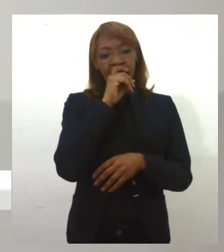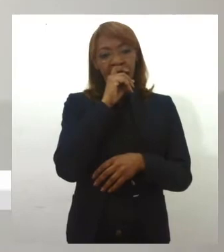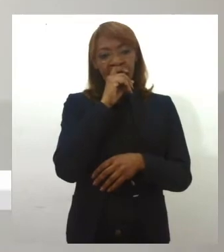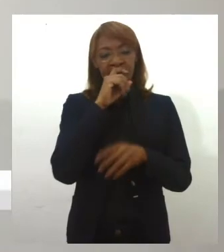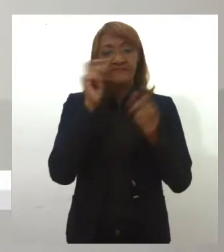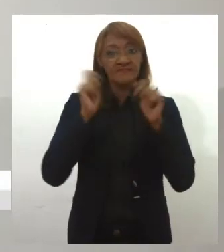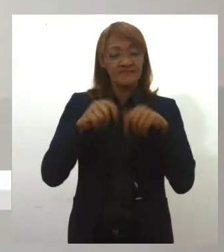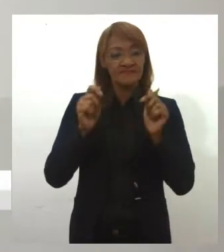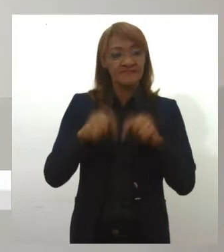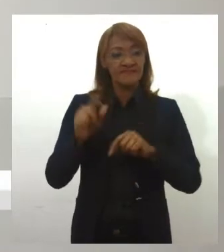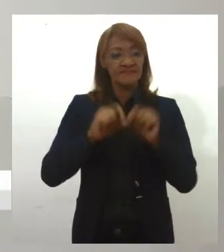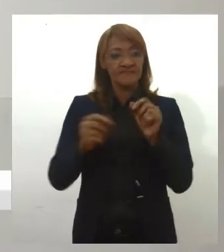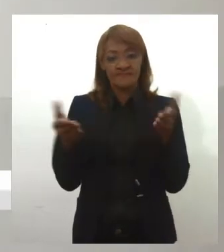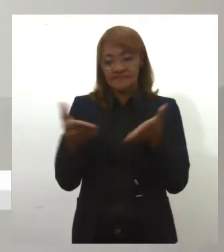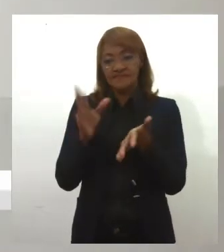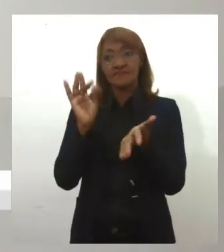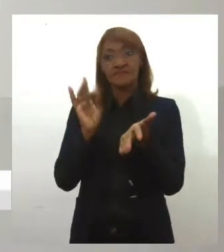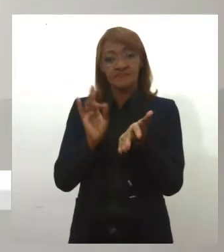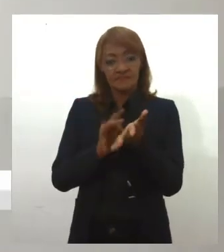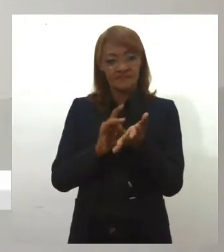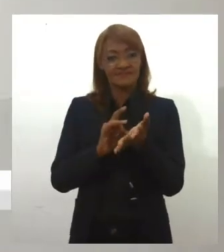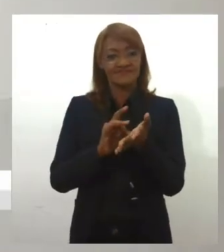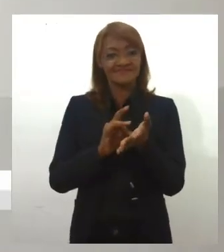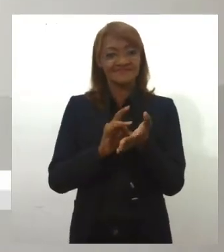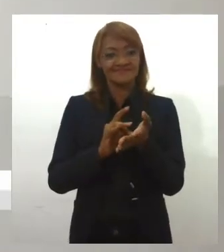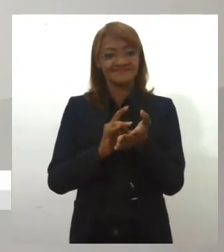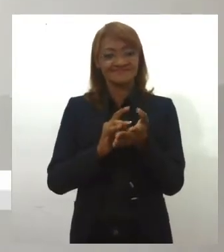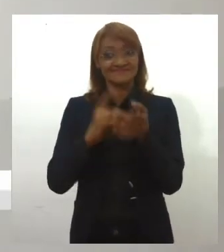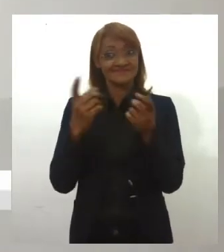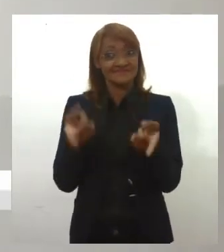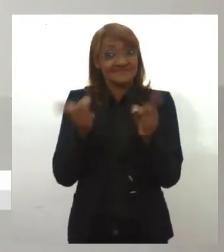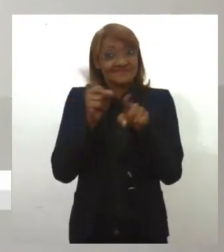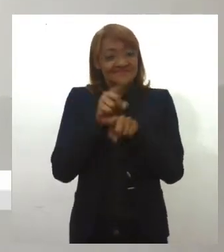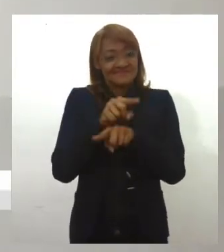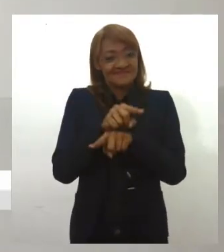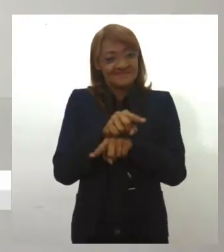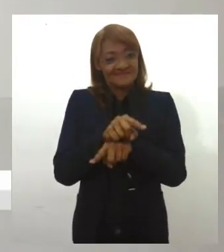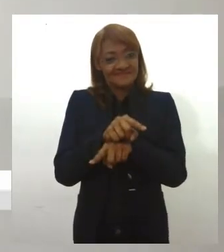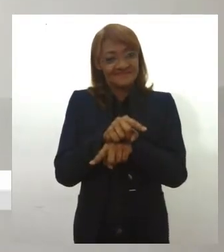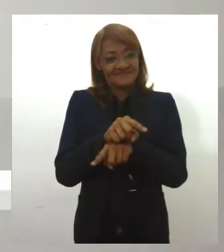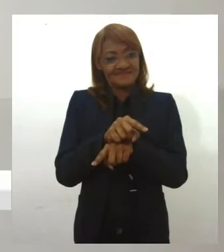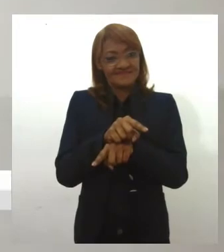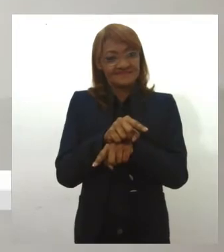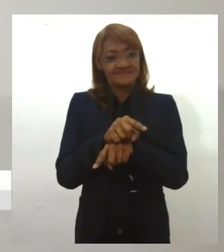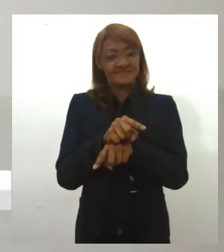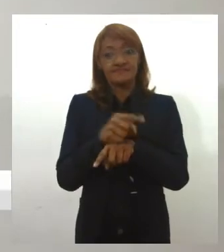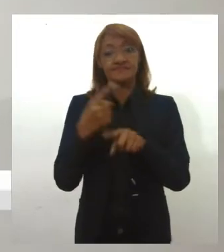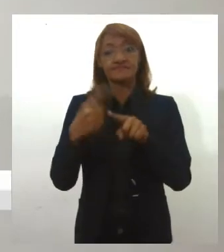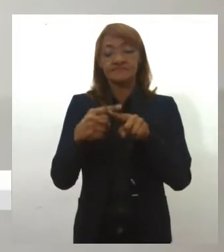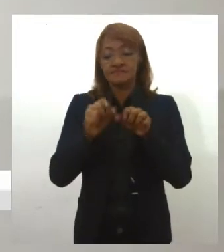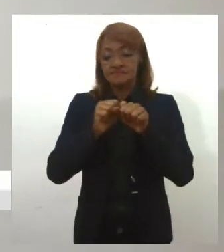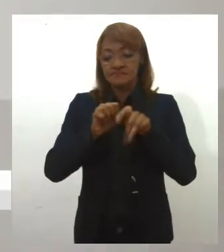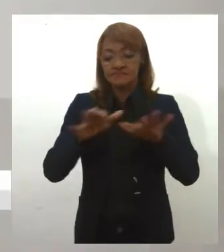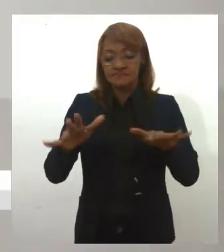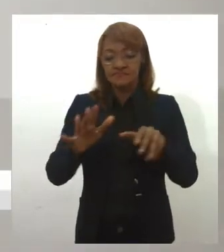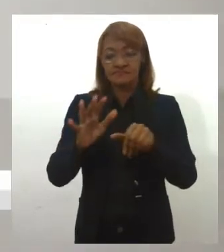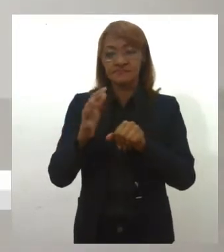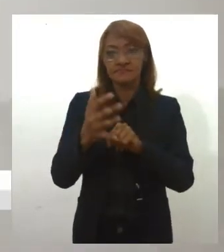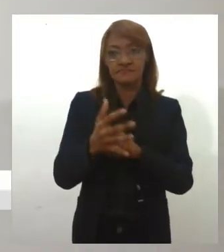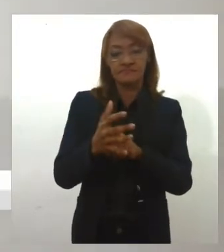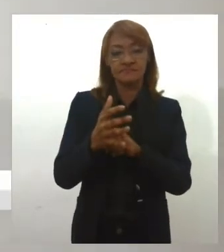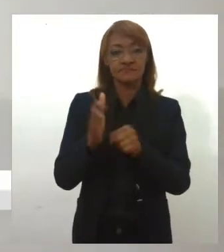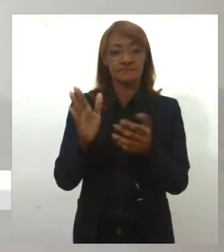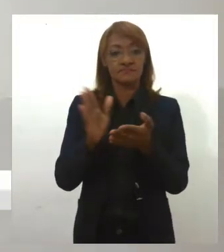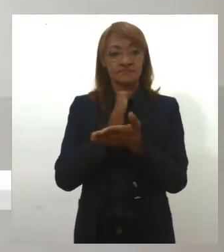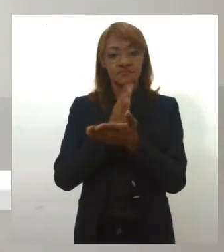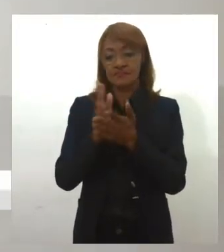mais da realidade, que deve ter sido totalmente distorcida agora com a pandemia, por conta de que tem algumas famílias que